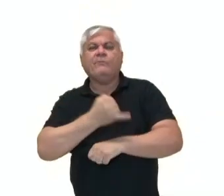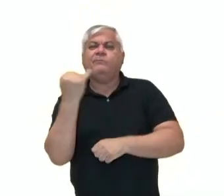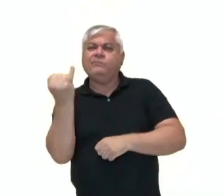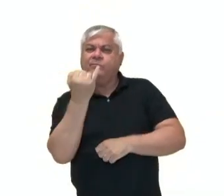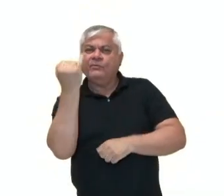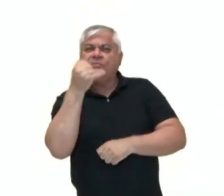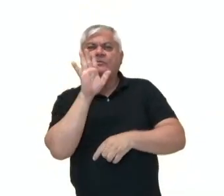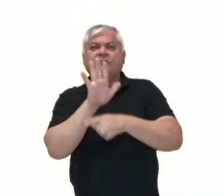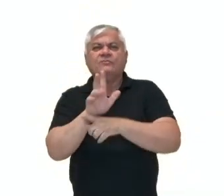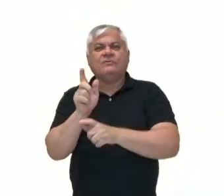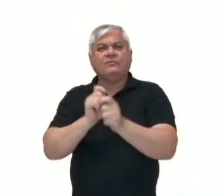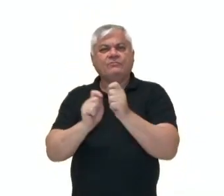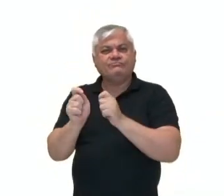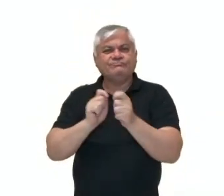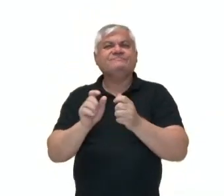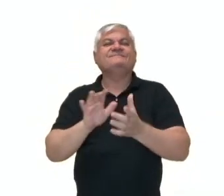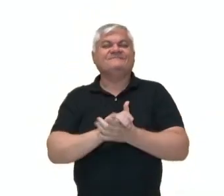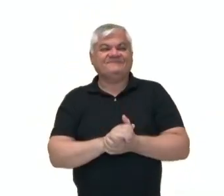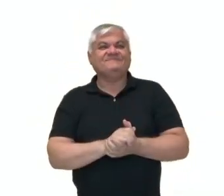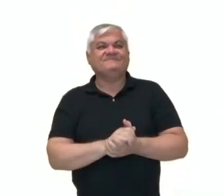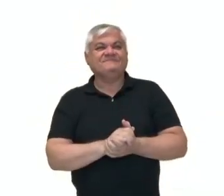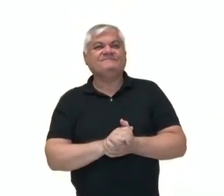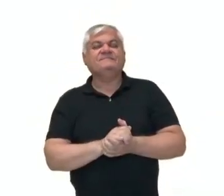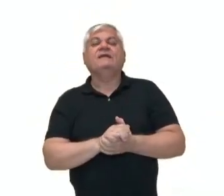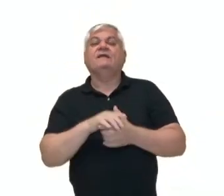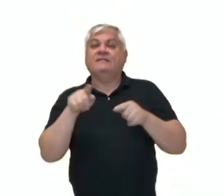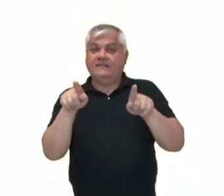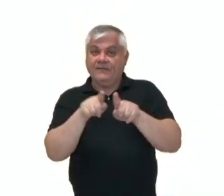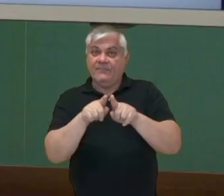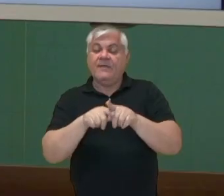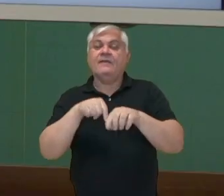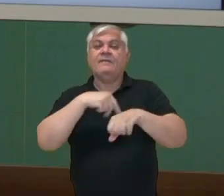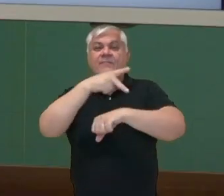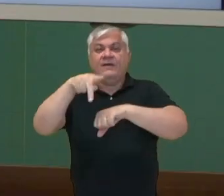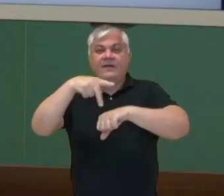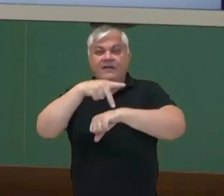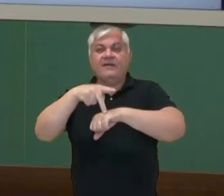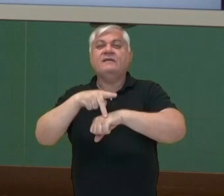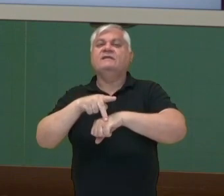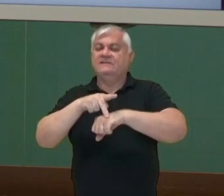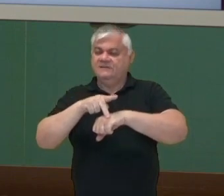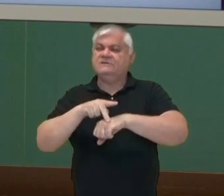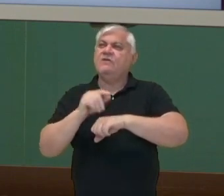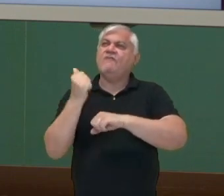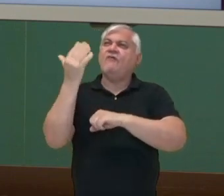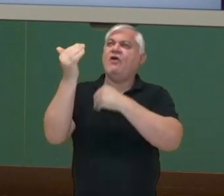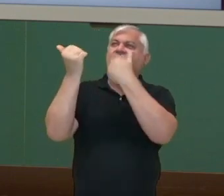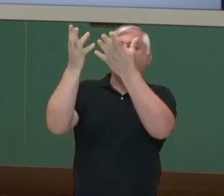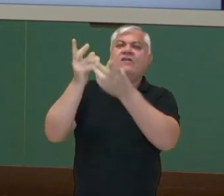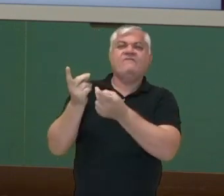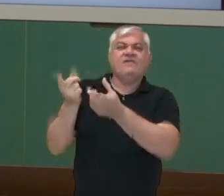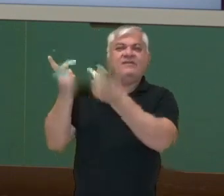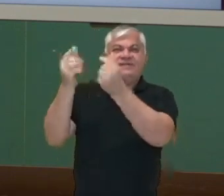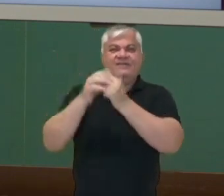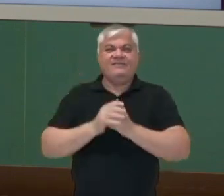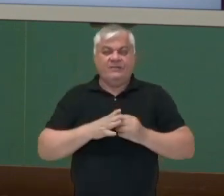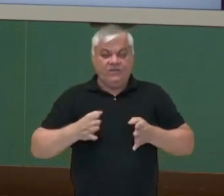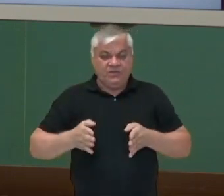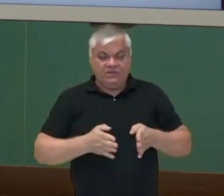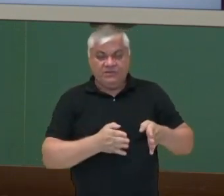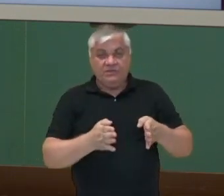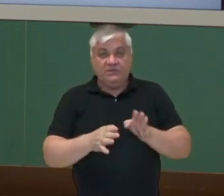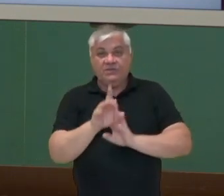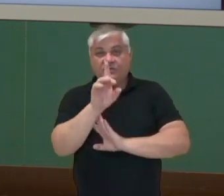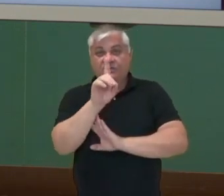economia do Brasil, né? E aí exportado para vários países. Então o Rio Doce é utilizado ali nessa atividade. Mas